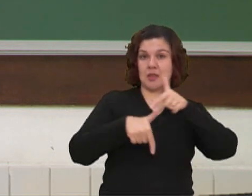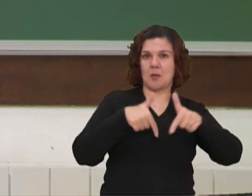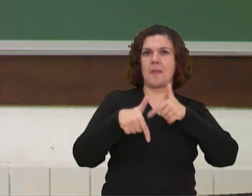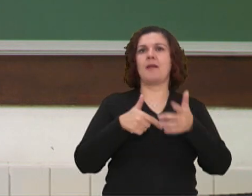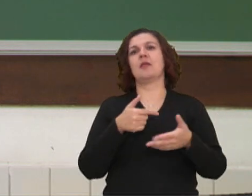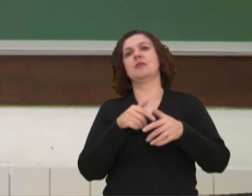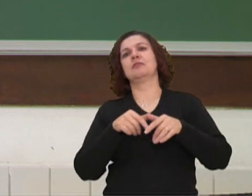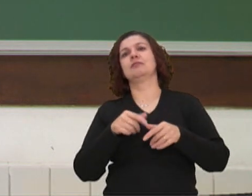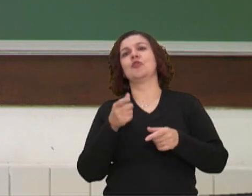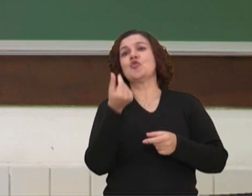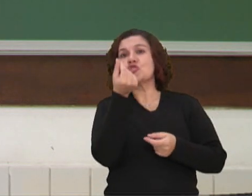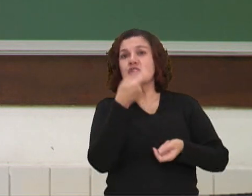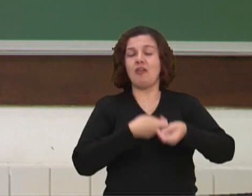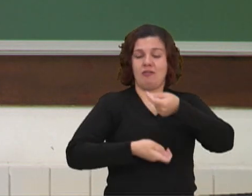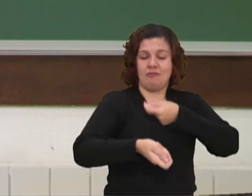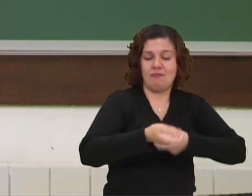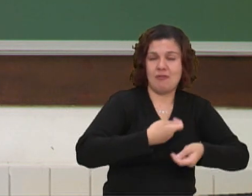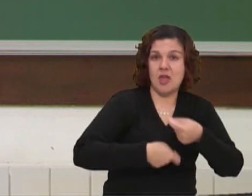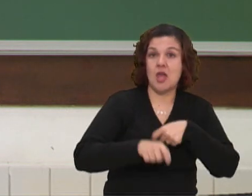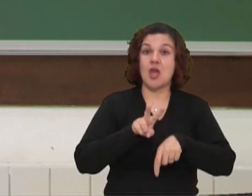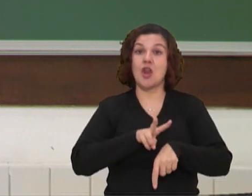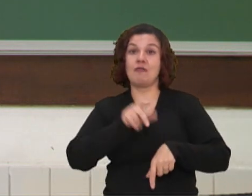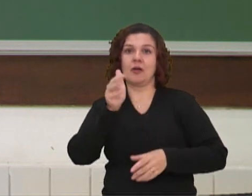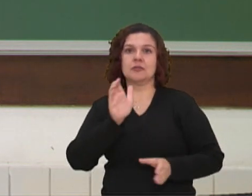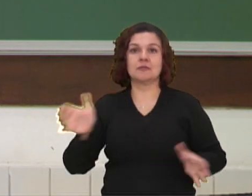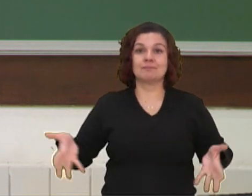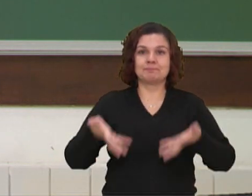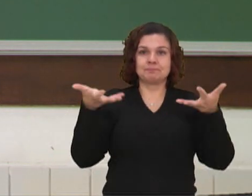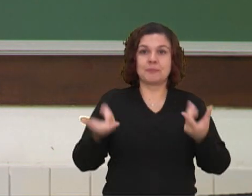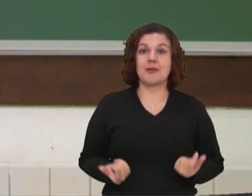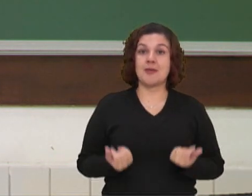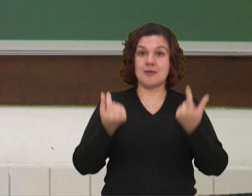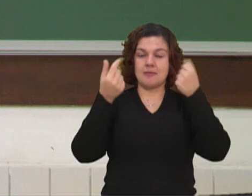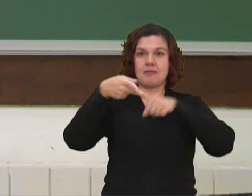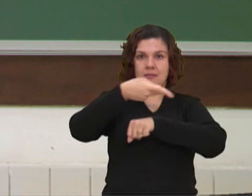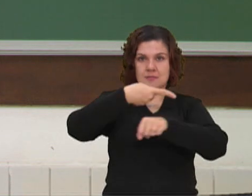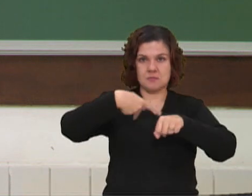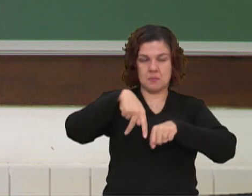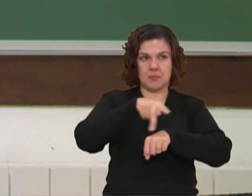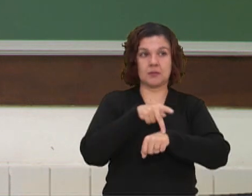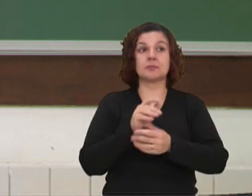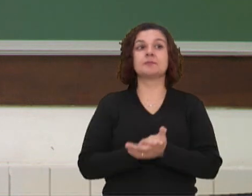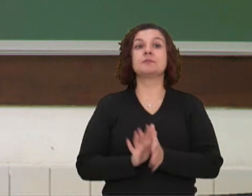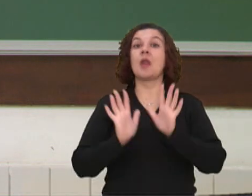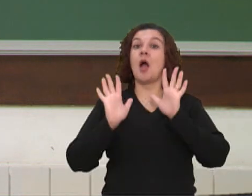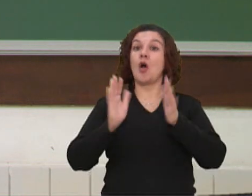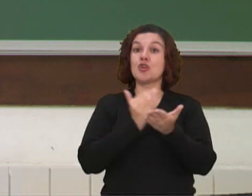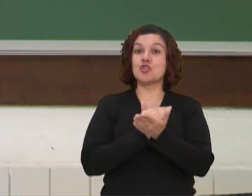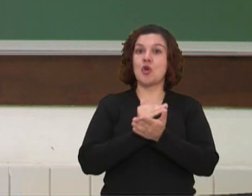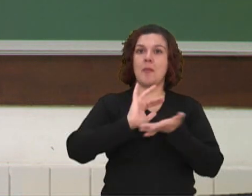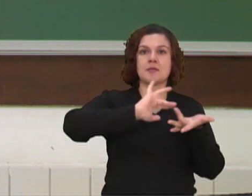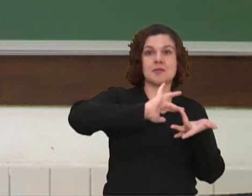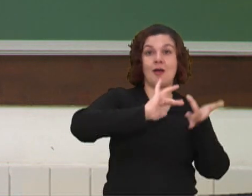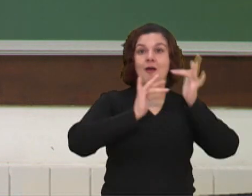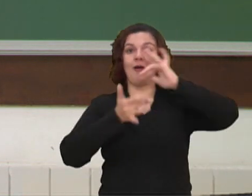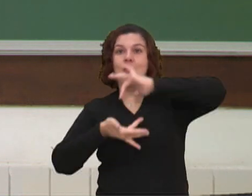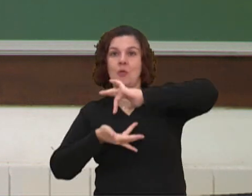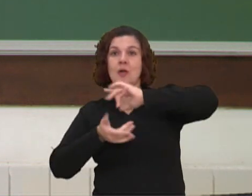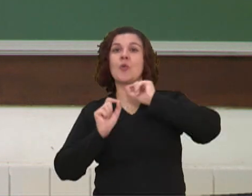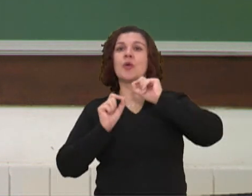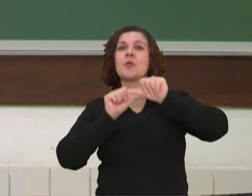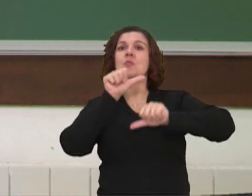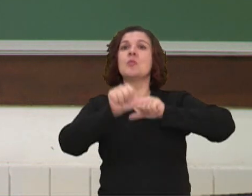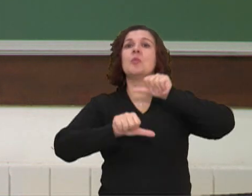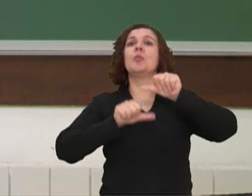das atividades econômicas, aquilo que ia gerar riquezas para o país. E quando eu tenho a ideia da globalização, o que